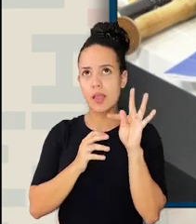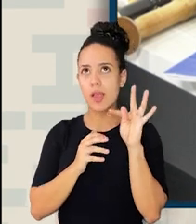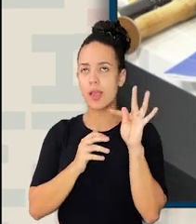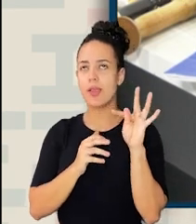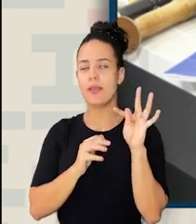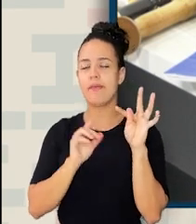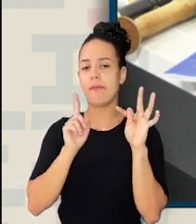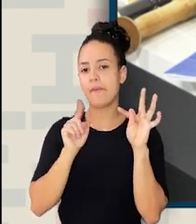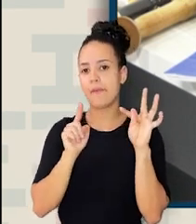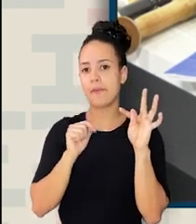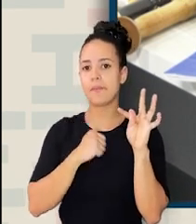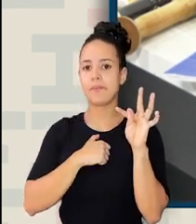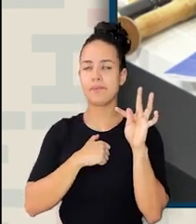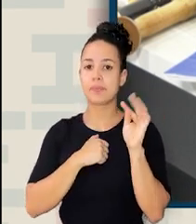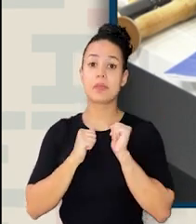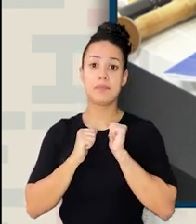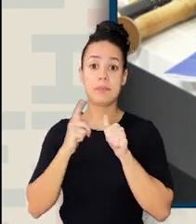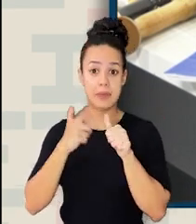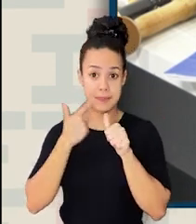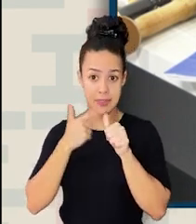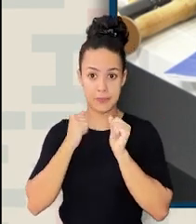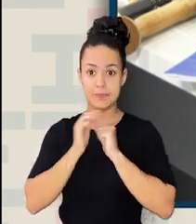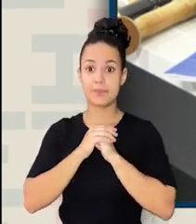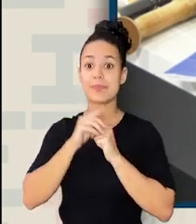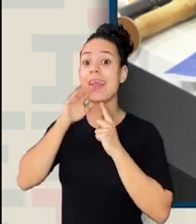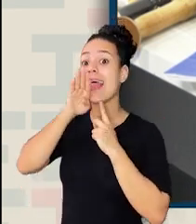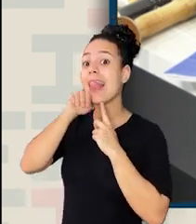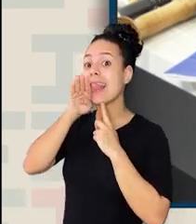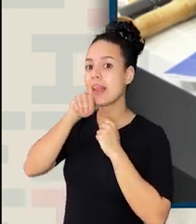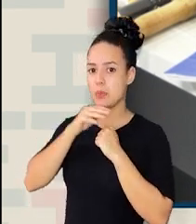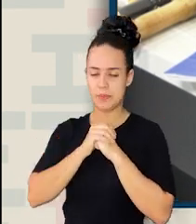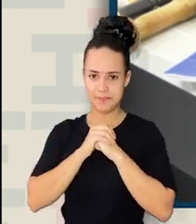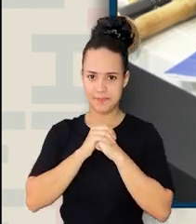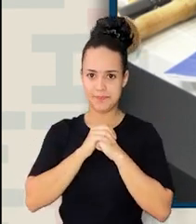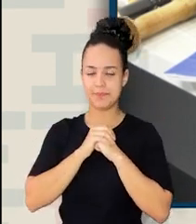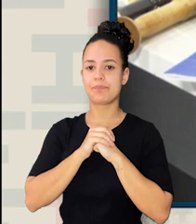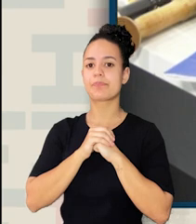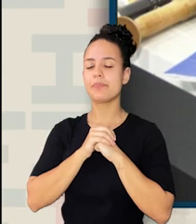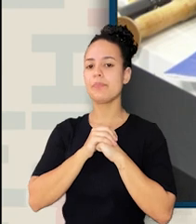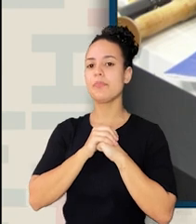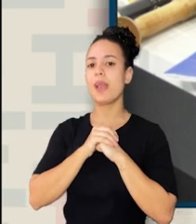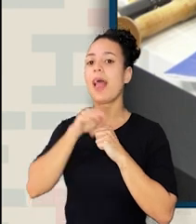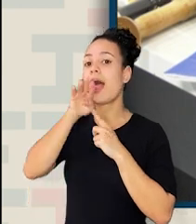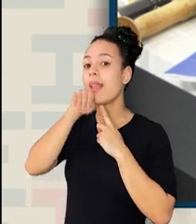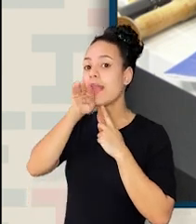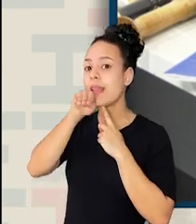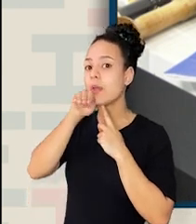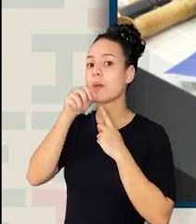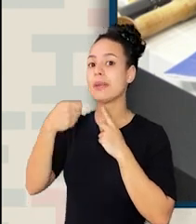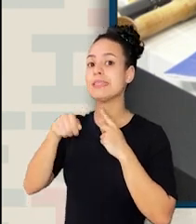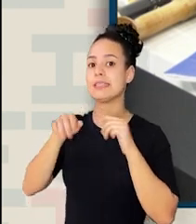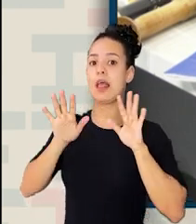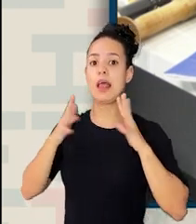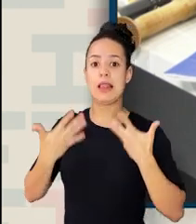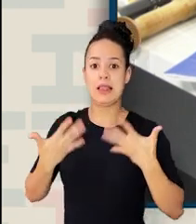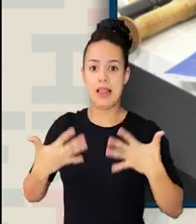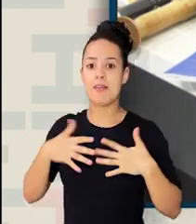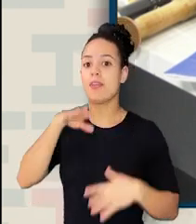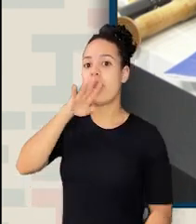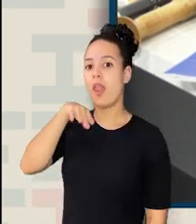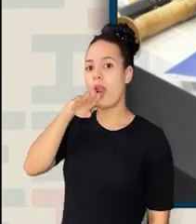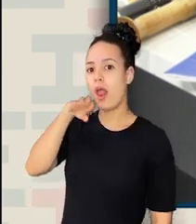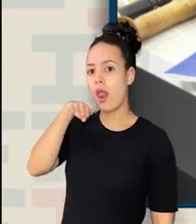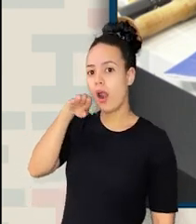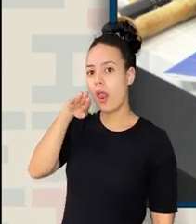com... primeiro, a posição da língua, né? A sua língua deve ficar bem relaxada,